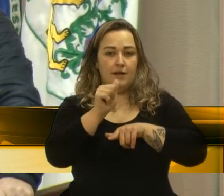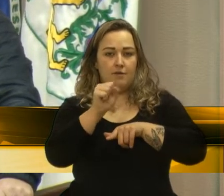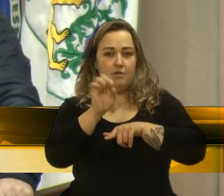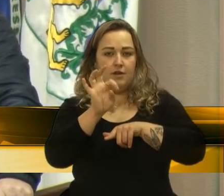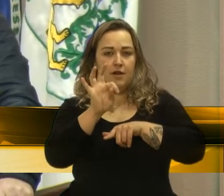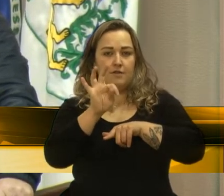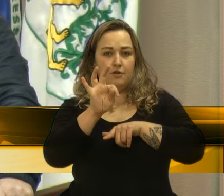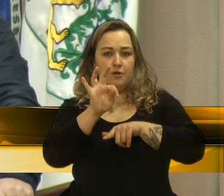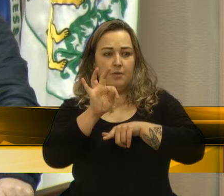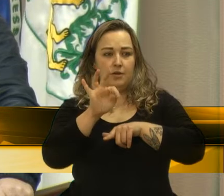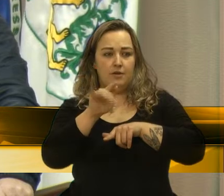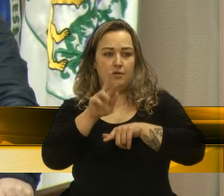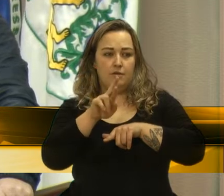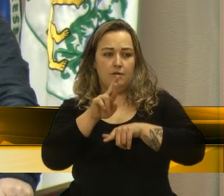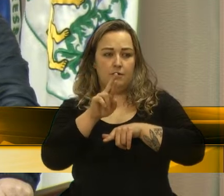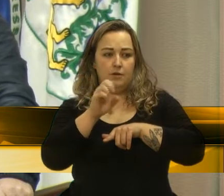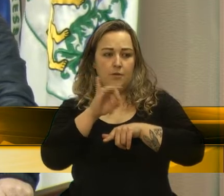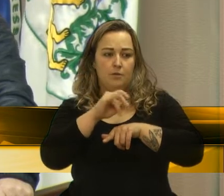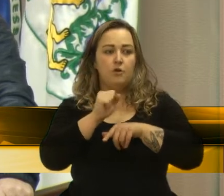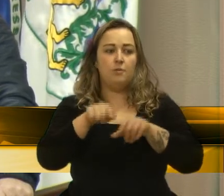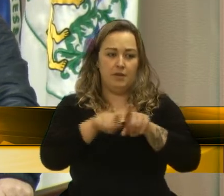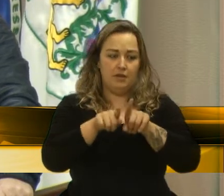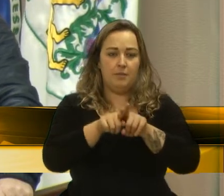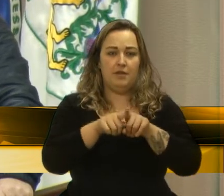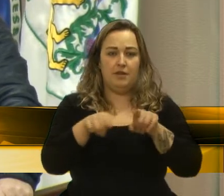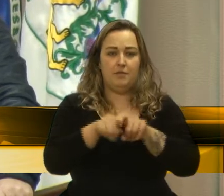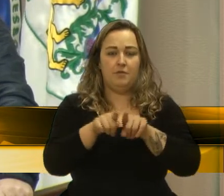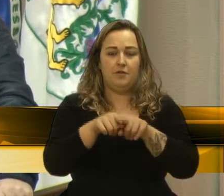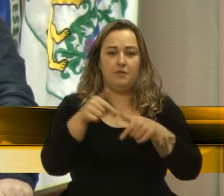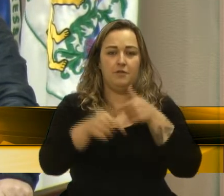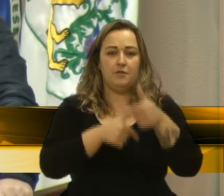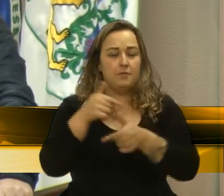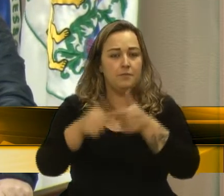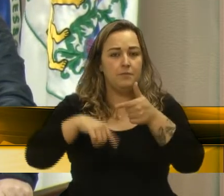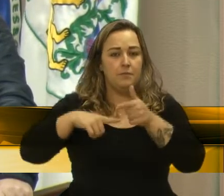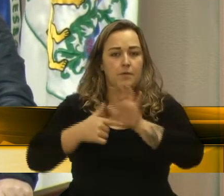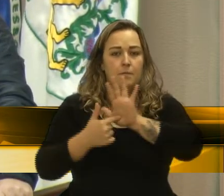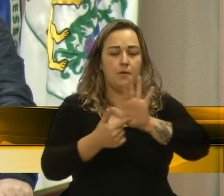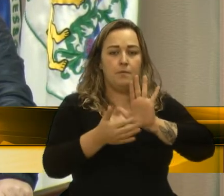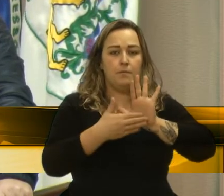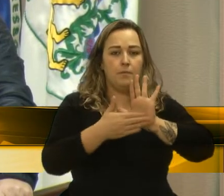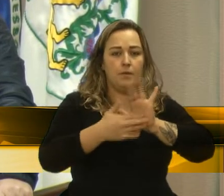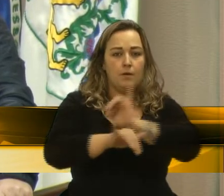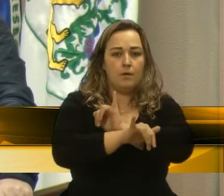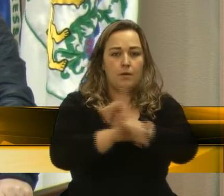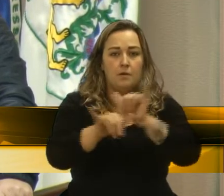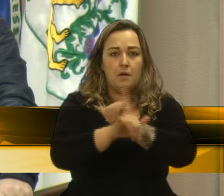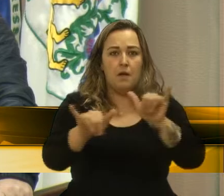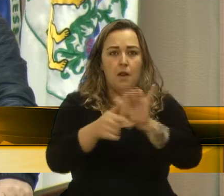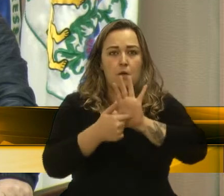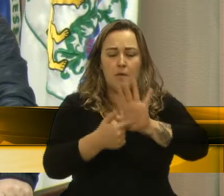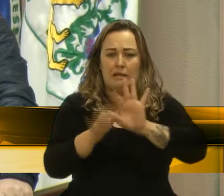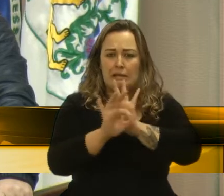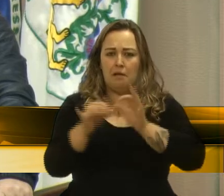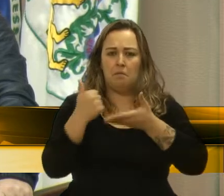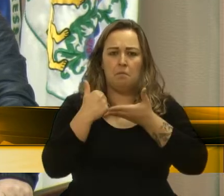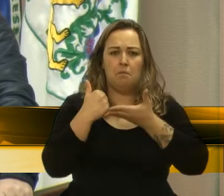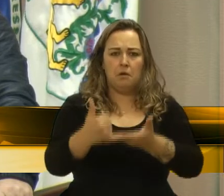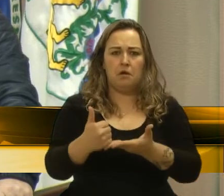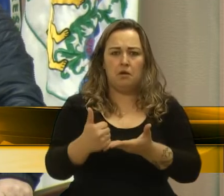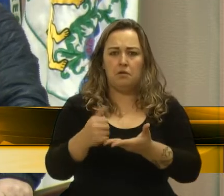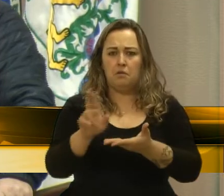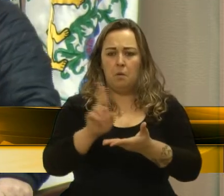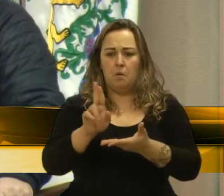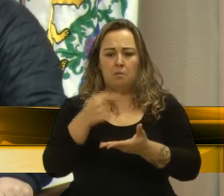setor público. A Prefeitura de Caxias do Sul não consta no material de divulgação e não consta sequer como apoiador da